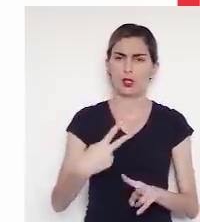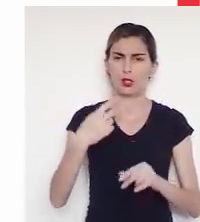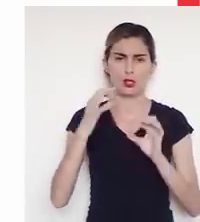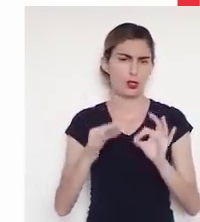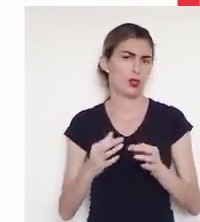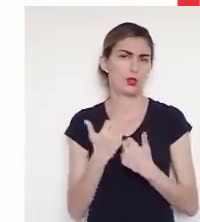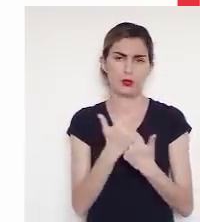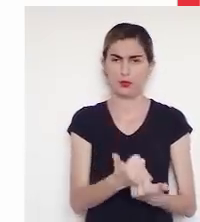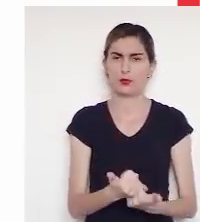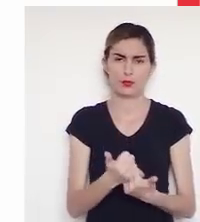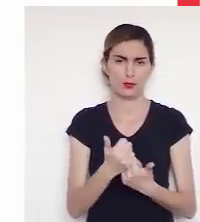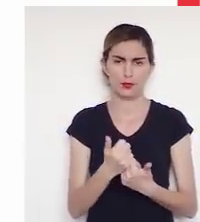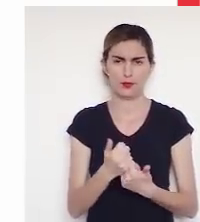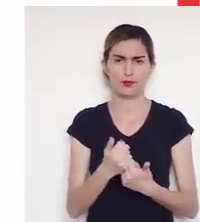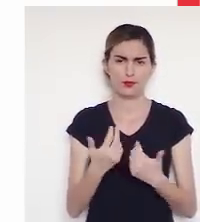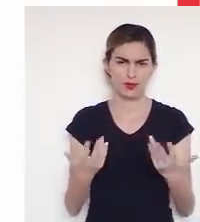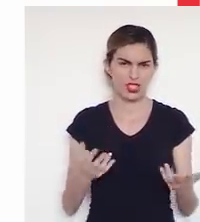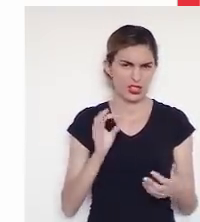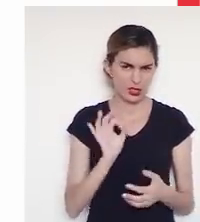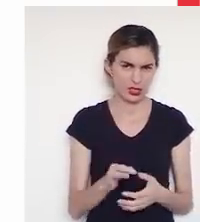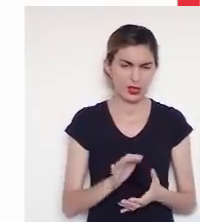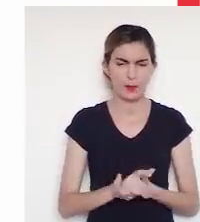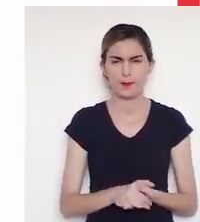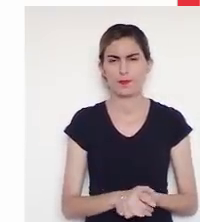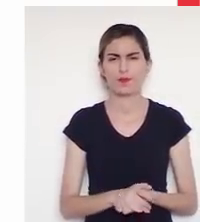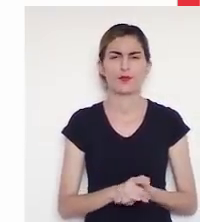o representa. Será que é isso mesmo?